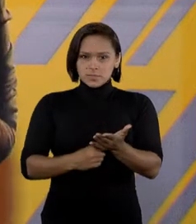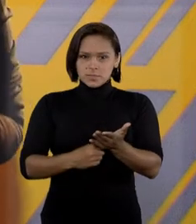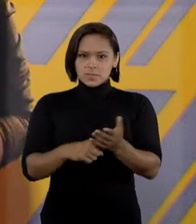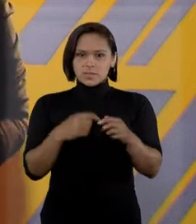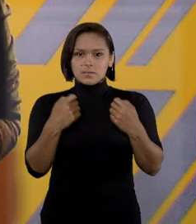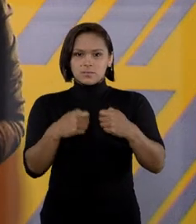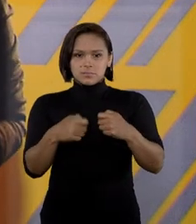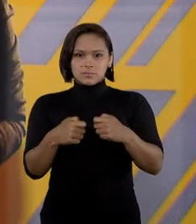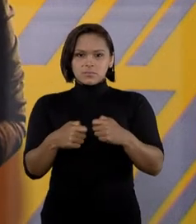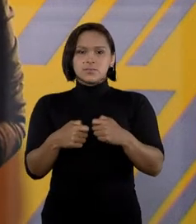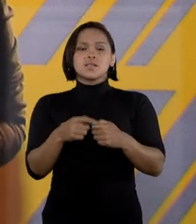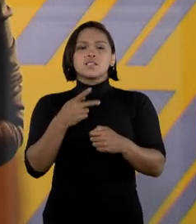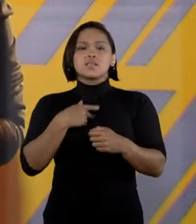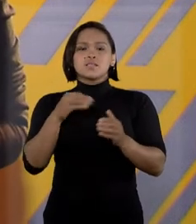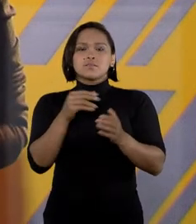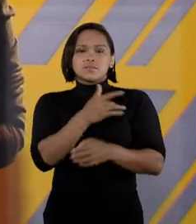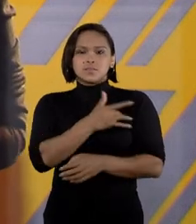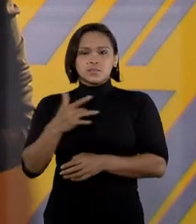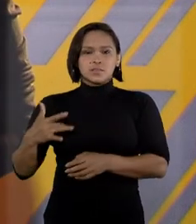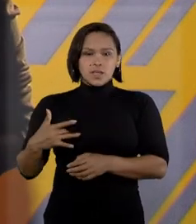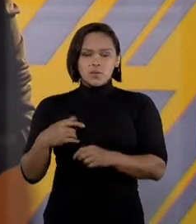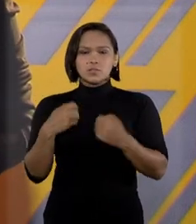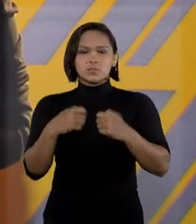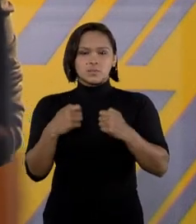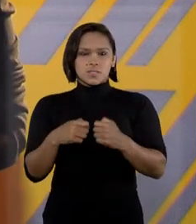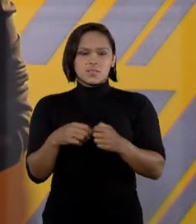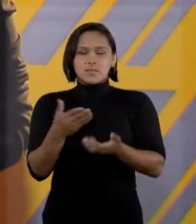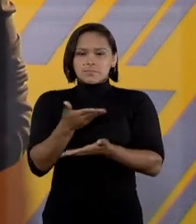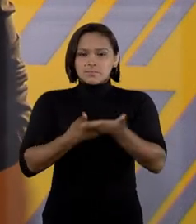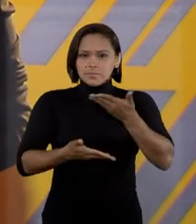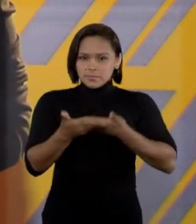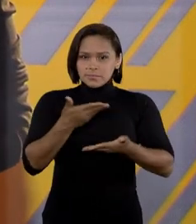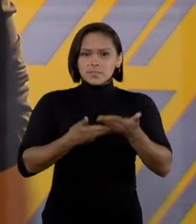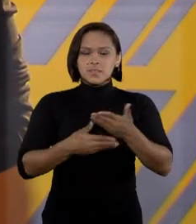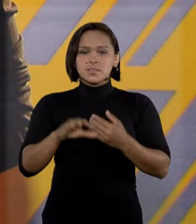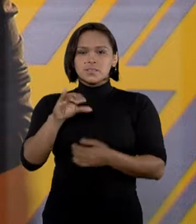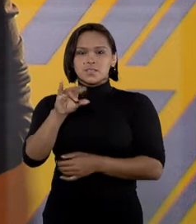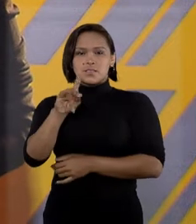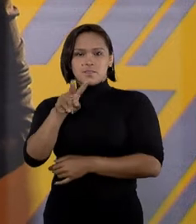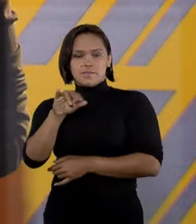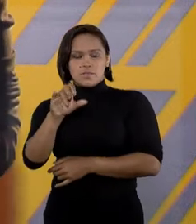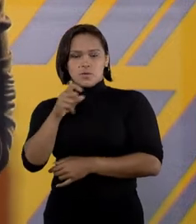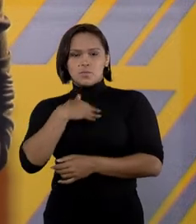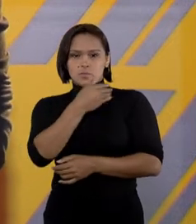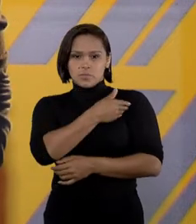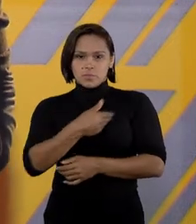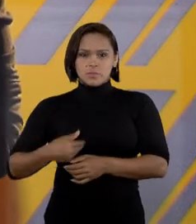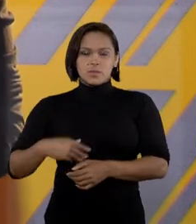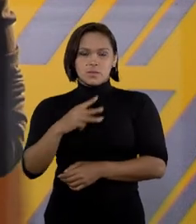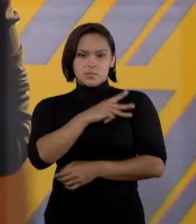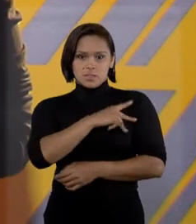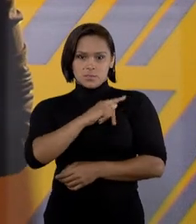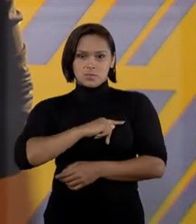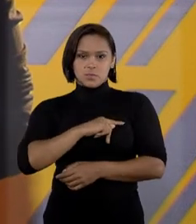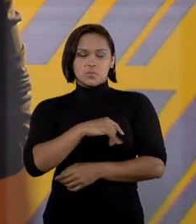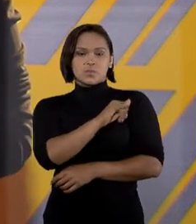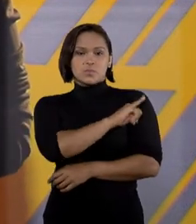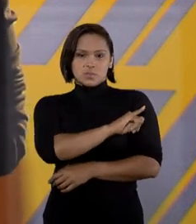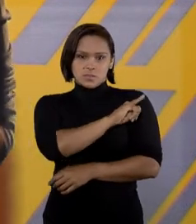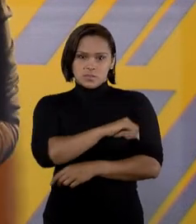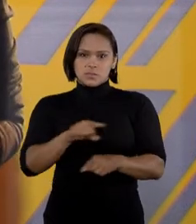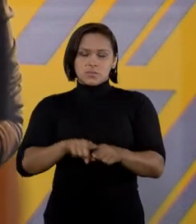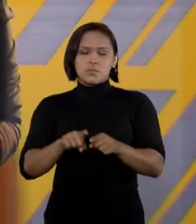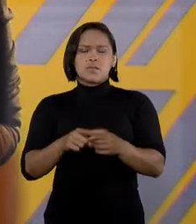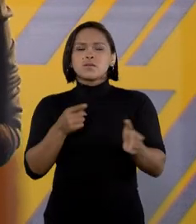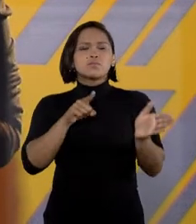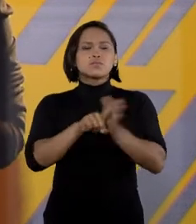e a Agência Nacional de Saúde Suplementar, a ANS, participem de uma ação civil pública movida pelo Ministério Público do Rio de Janeiro,